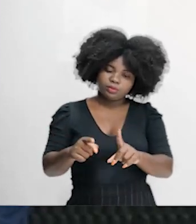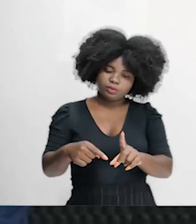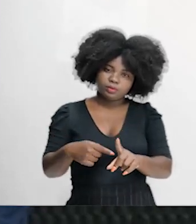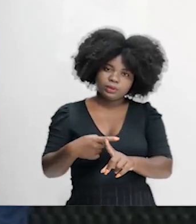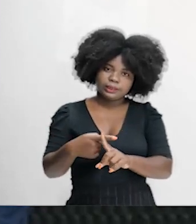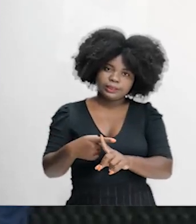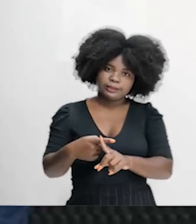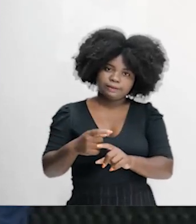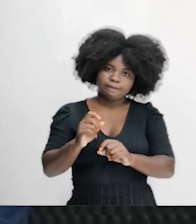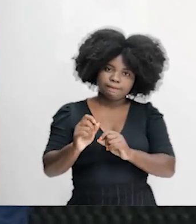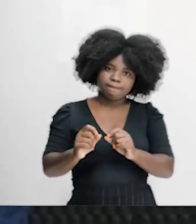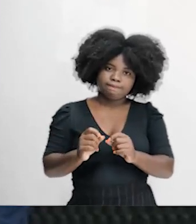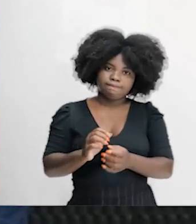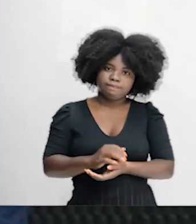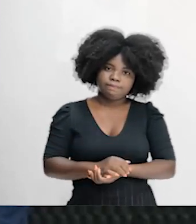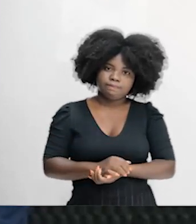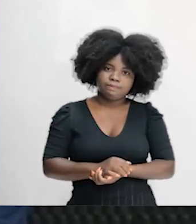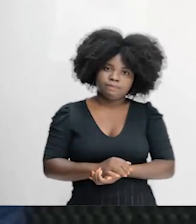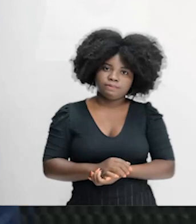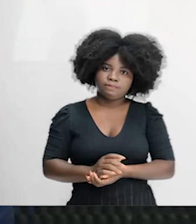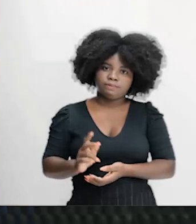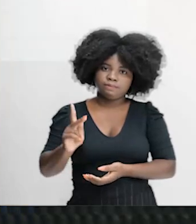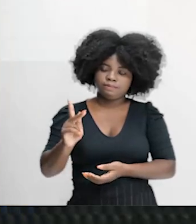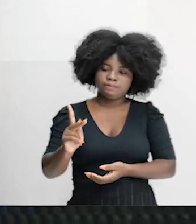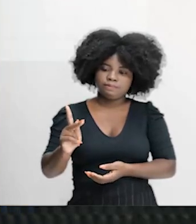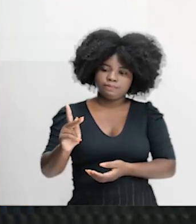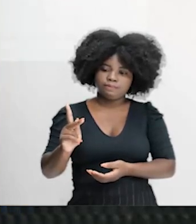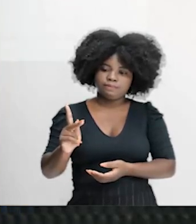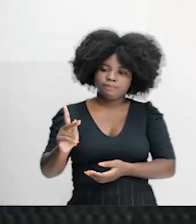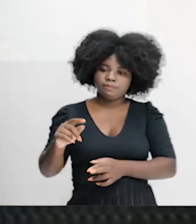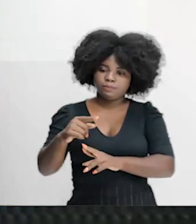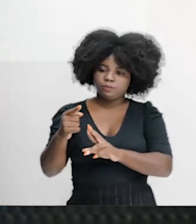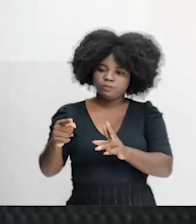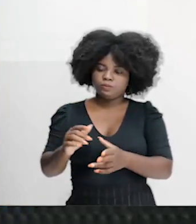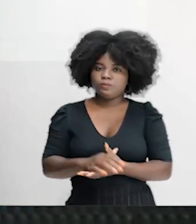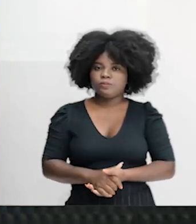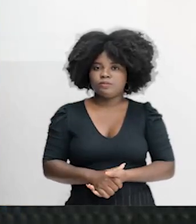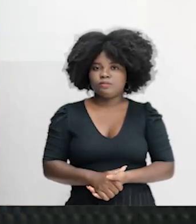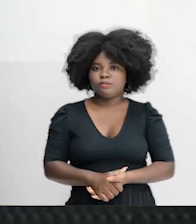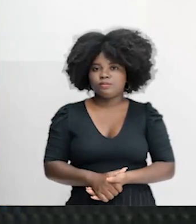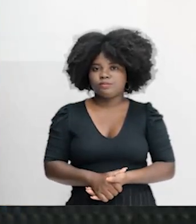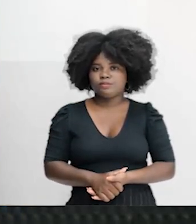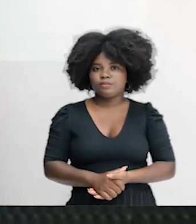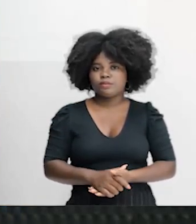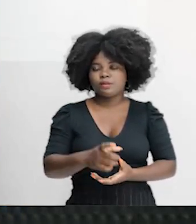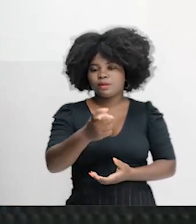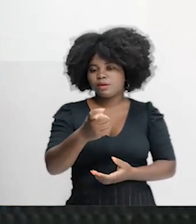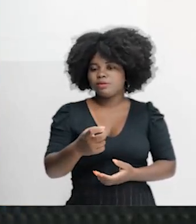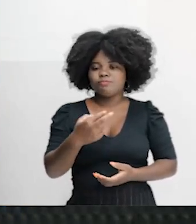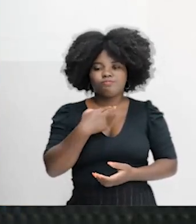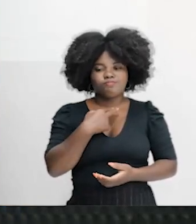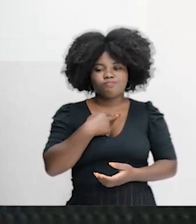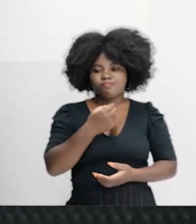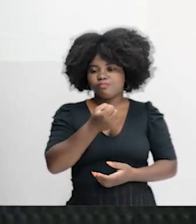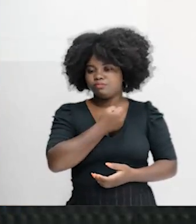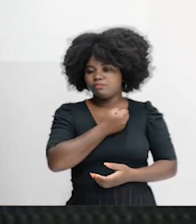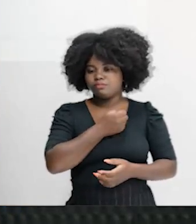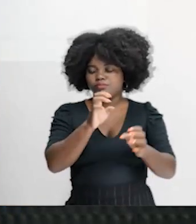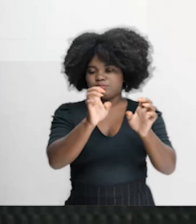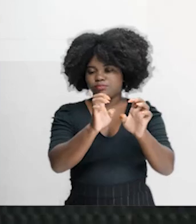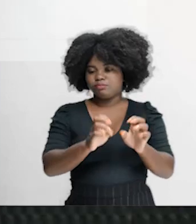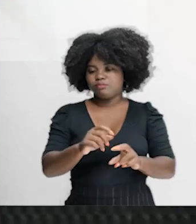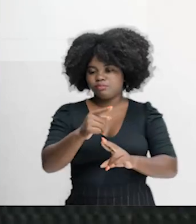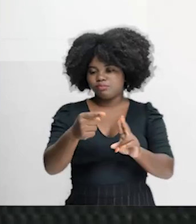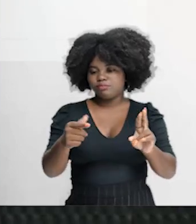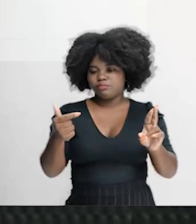kπ. Ou seja, o x ele não pode ser nenhum valor que tenha estrutura π